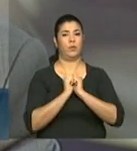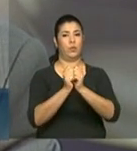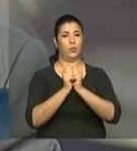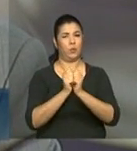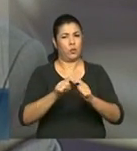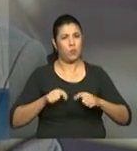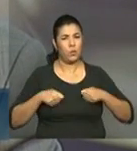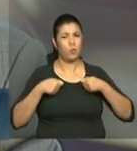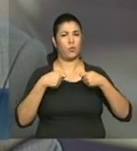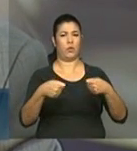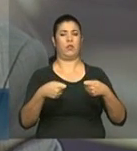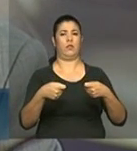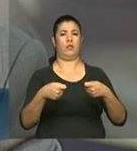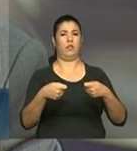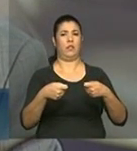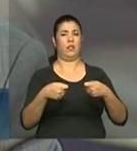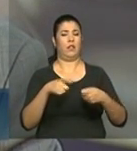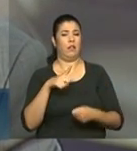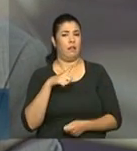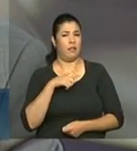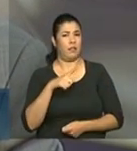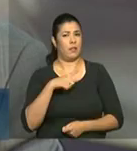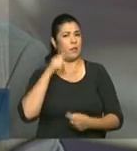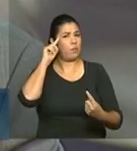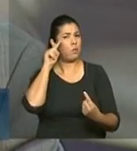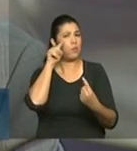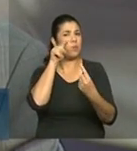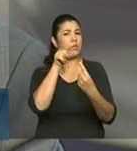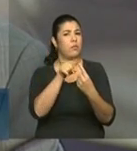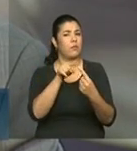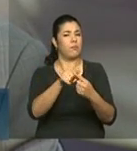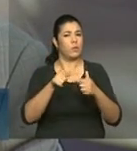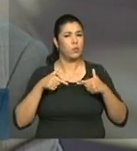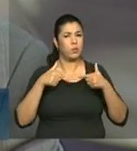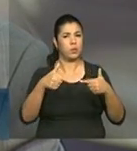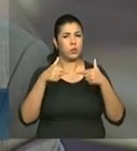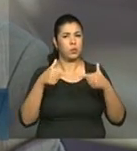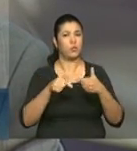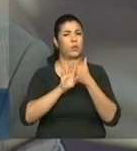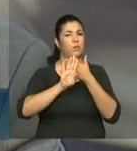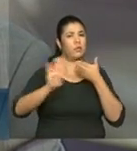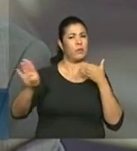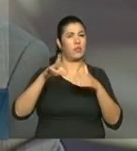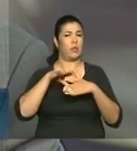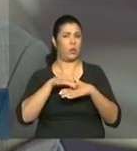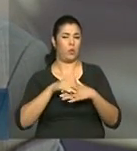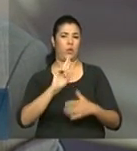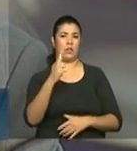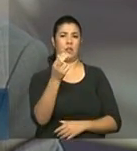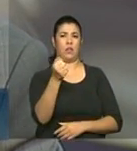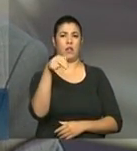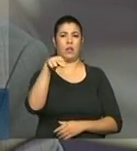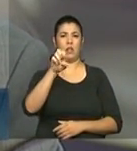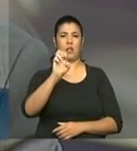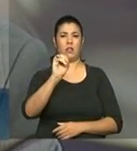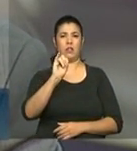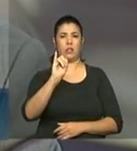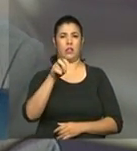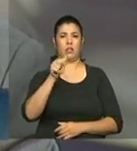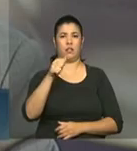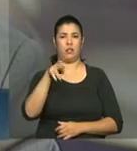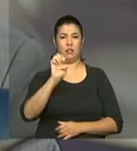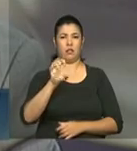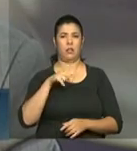esse esforço muito, muito objetivo de enfrentamento da hanseníase e que tem produzido resultados